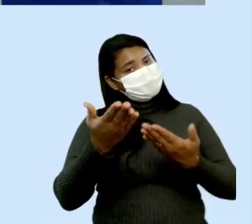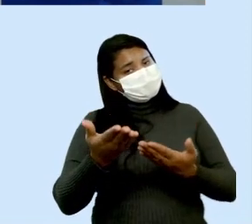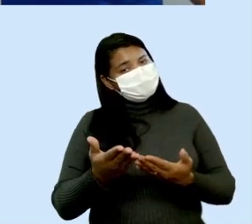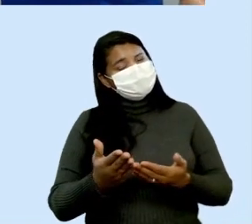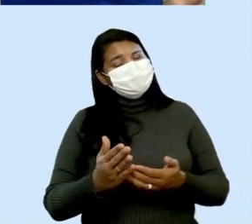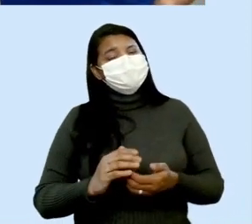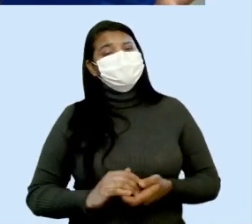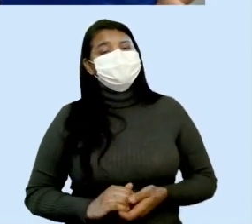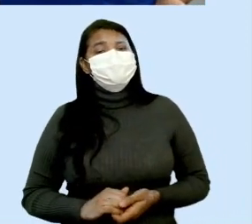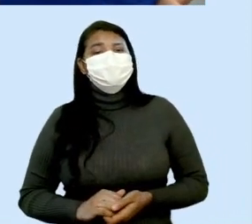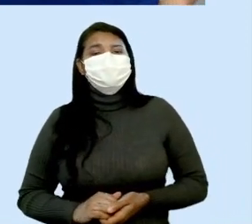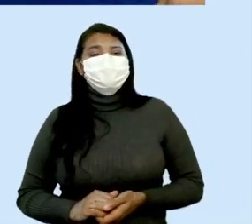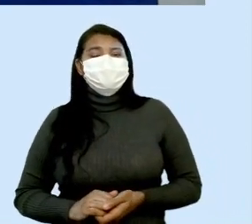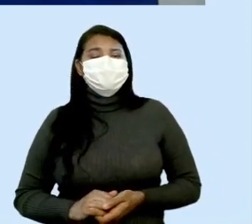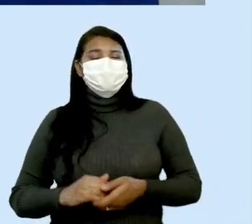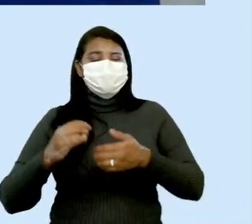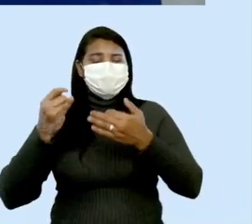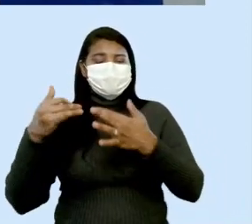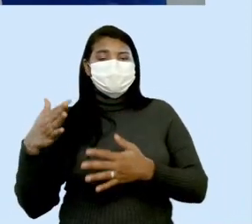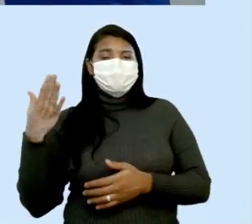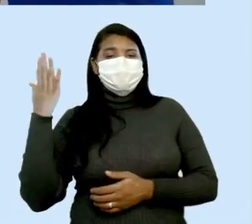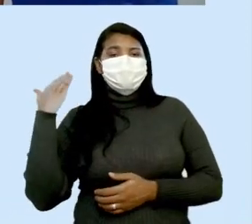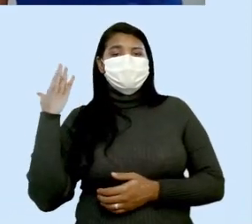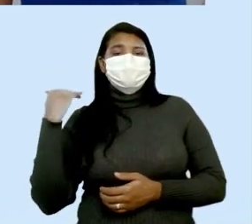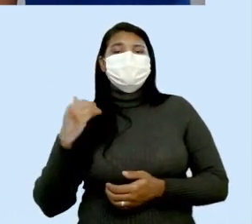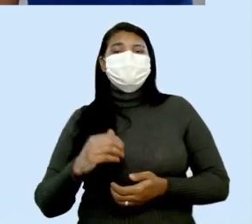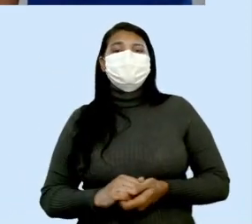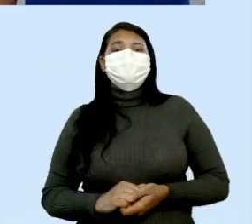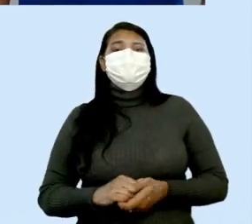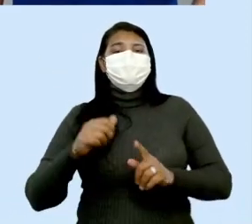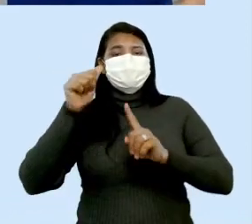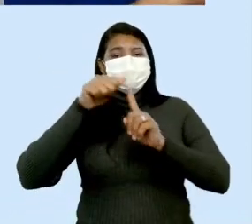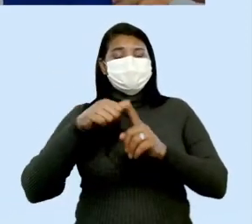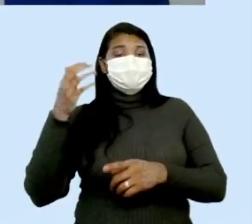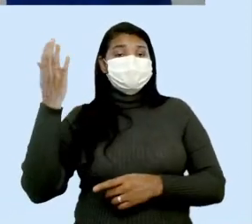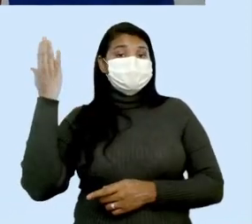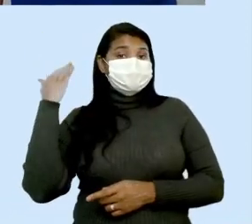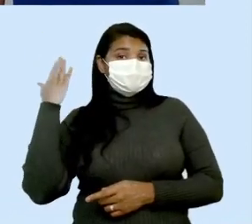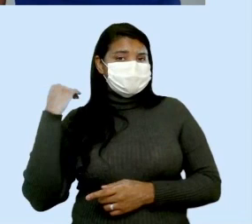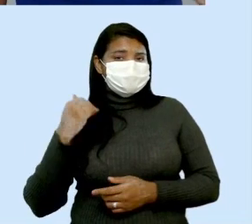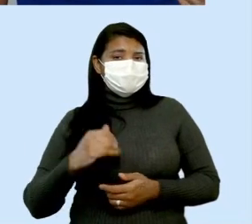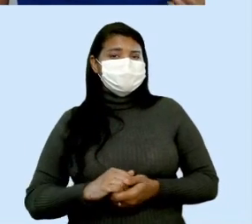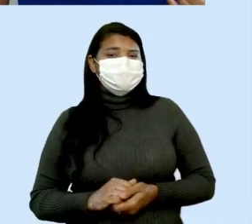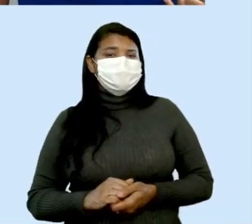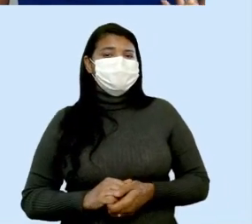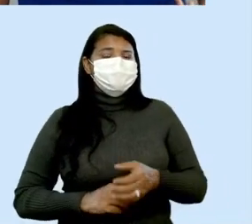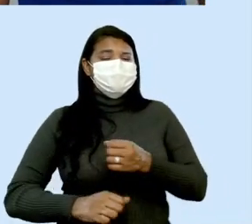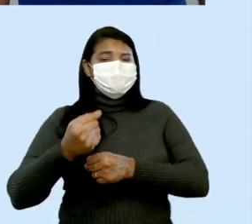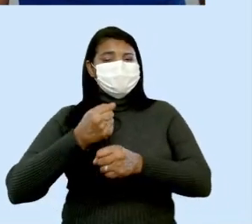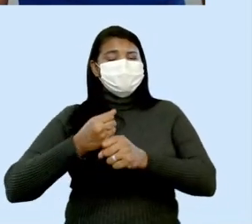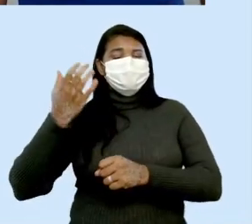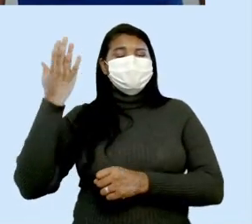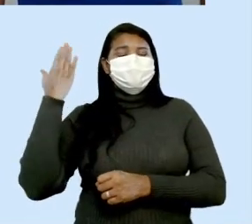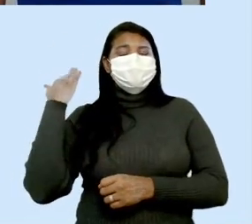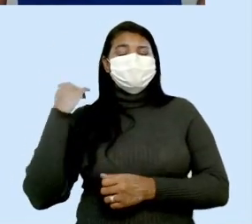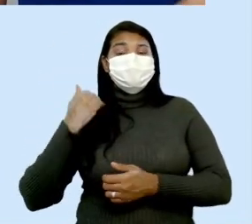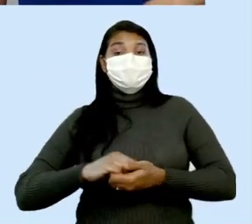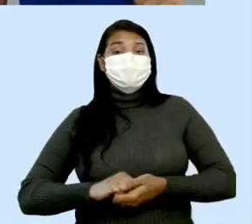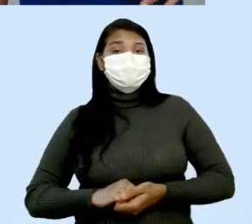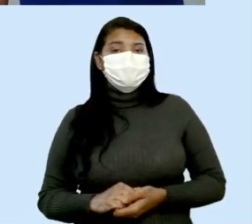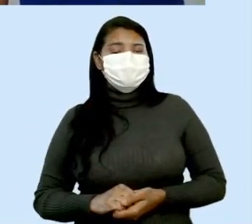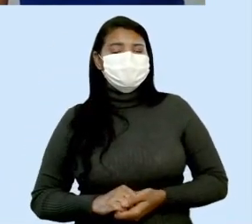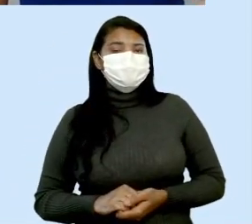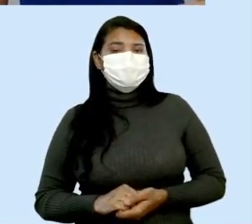adverbiais estão remetendo ao passado. Last month, mês passado. Last year, ano passado.